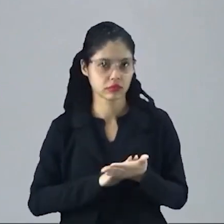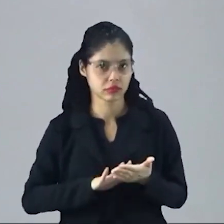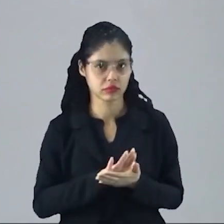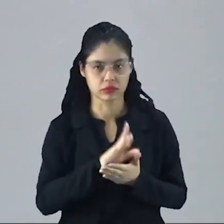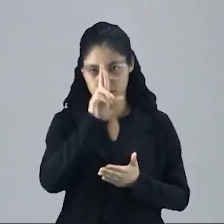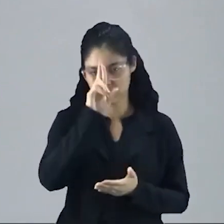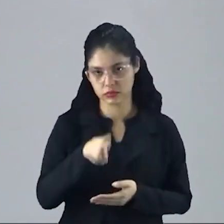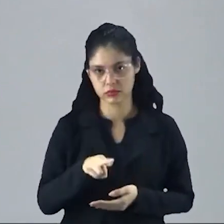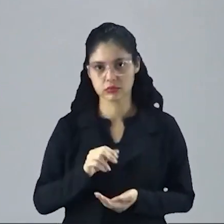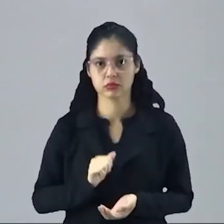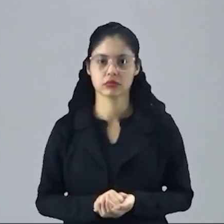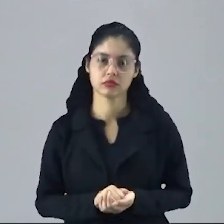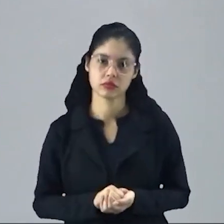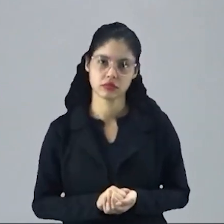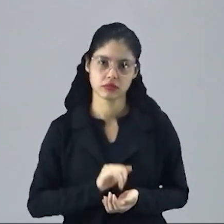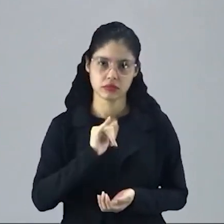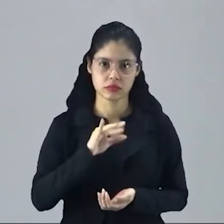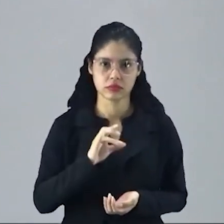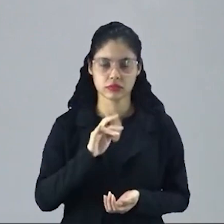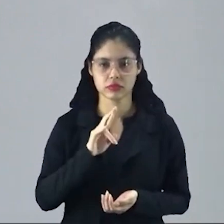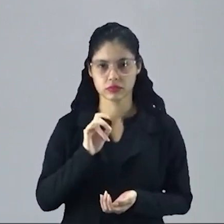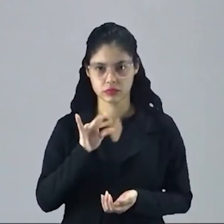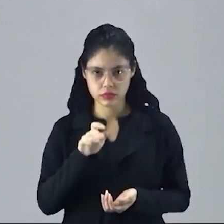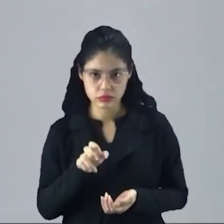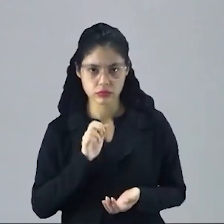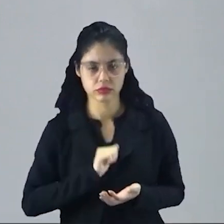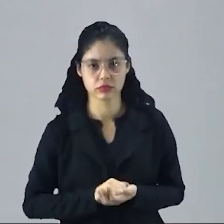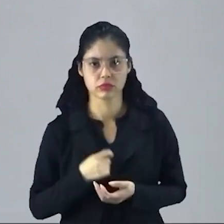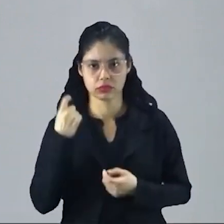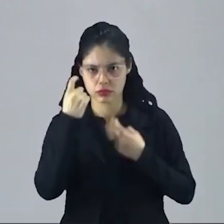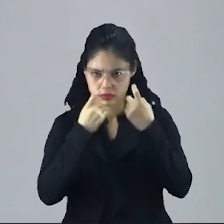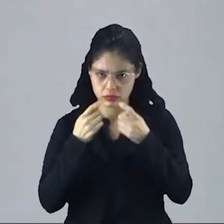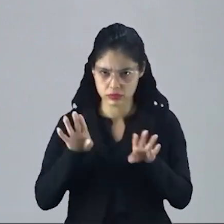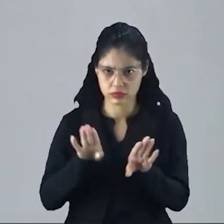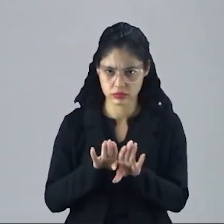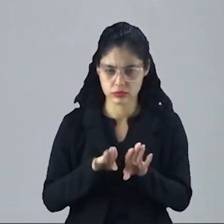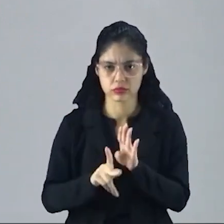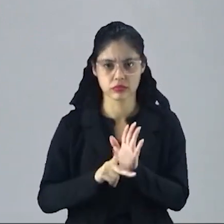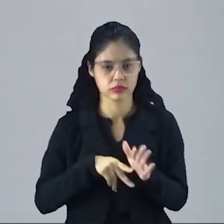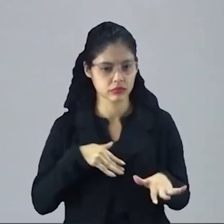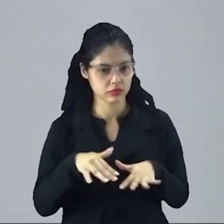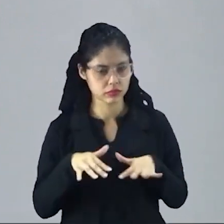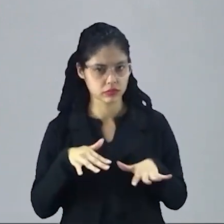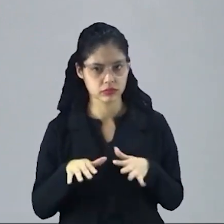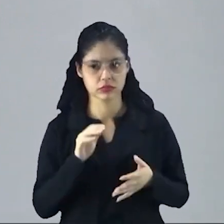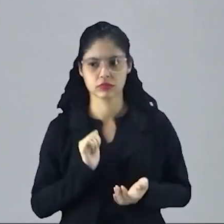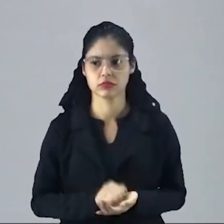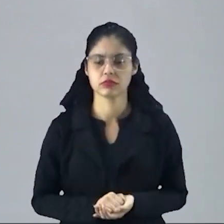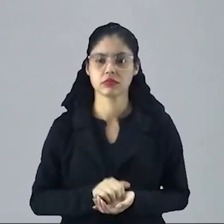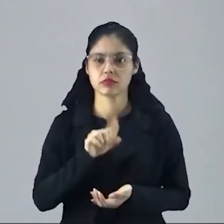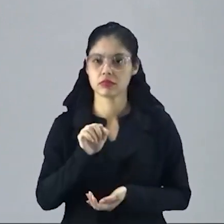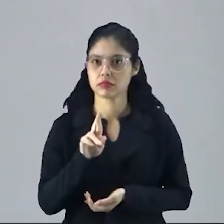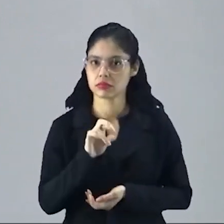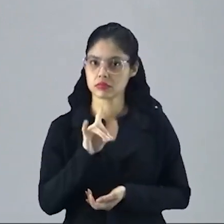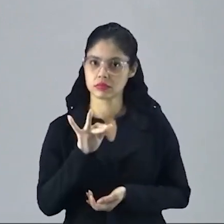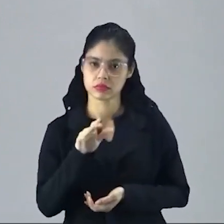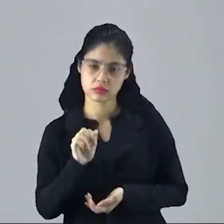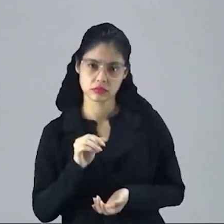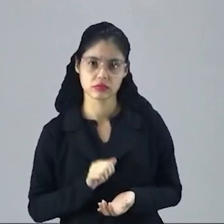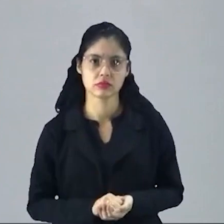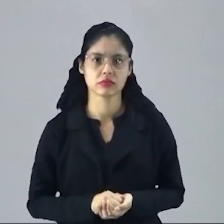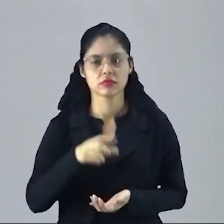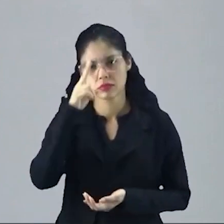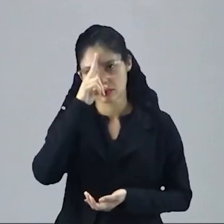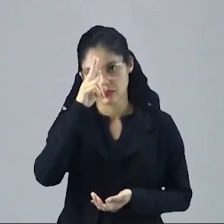sua razão, ele é do inconsciente. Essa é a prerrogativa para o movimento surrealista. Lembrando que